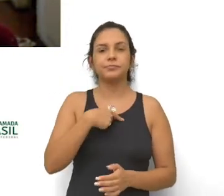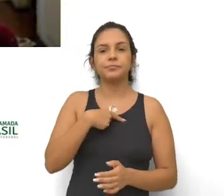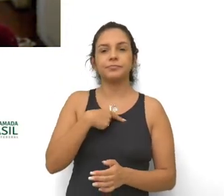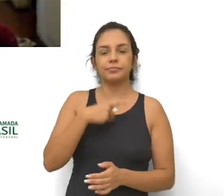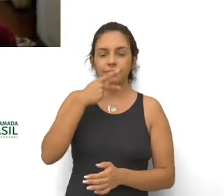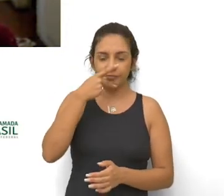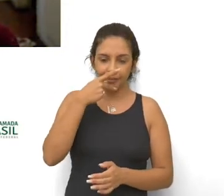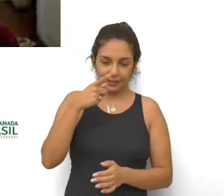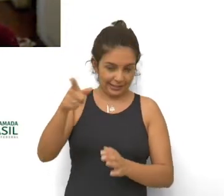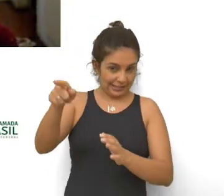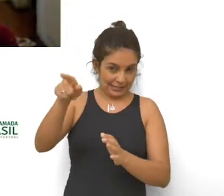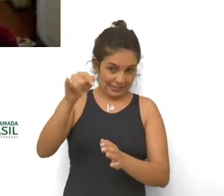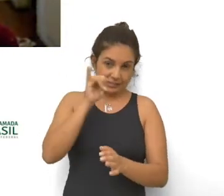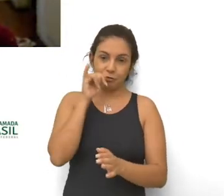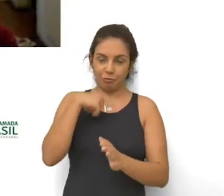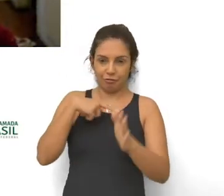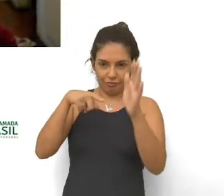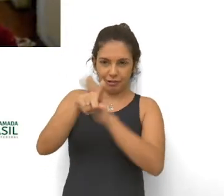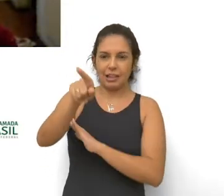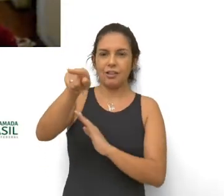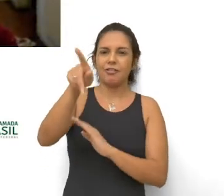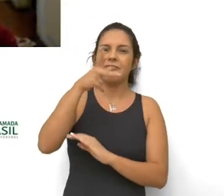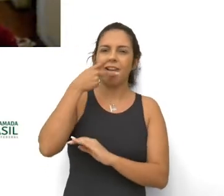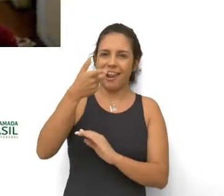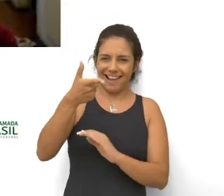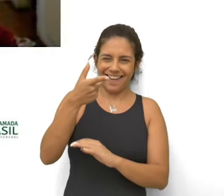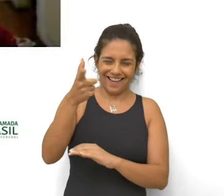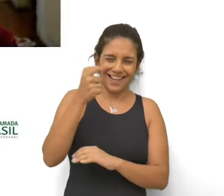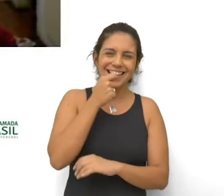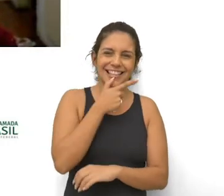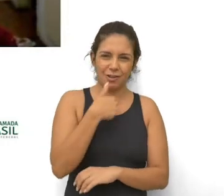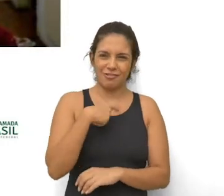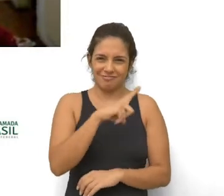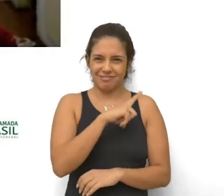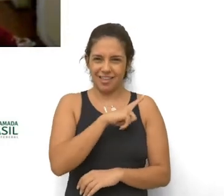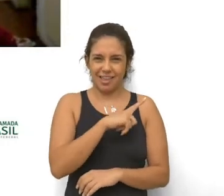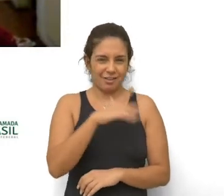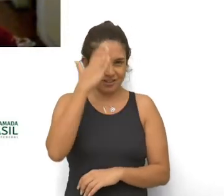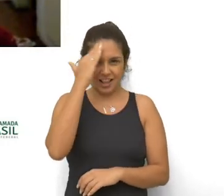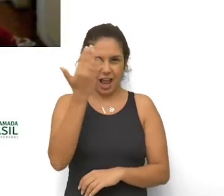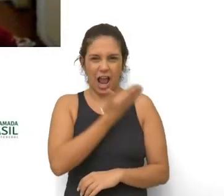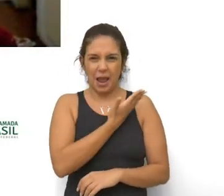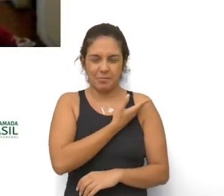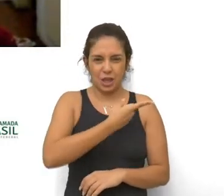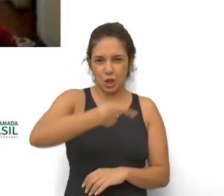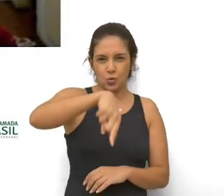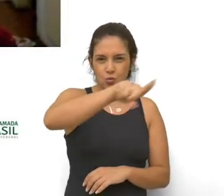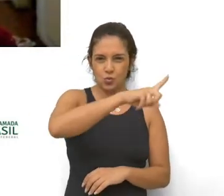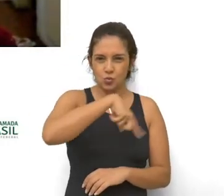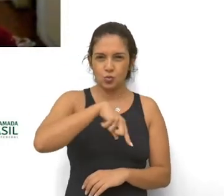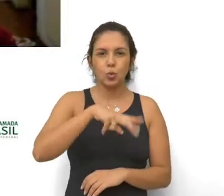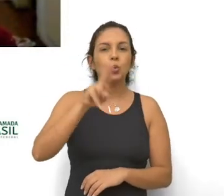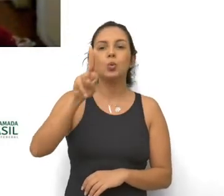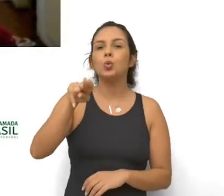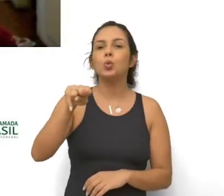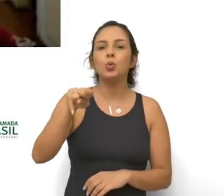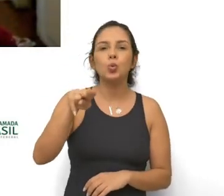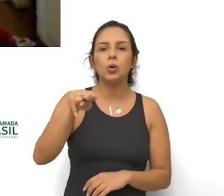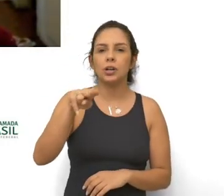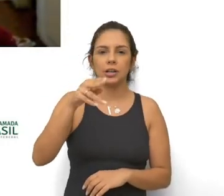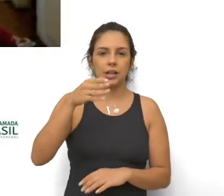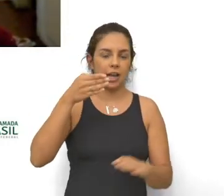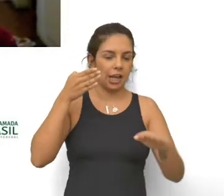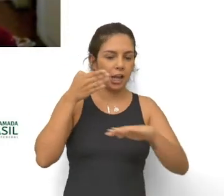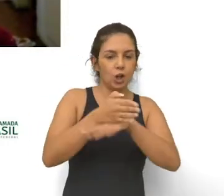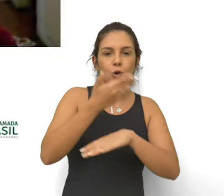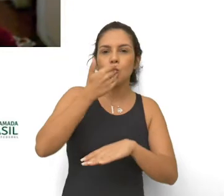coisa excelente para o que a gente está vivendo, porque eu sei de amigos que nunca entraram na